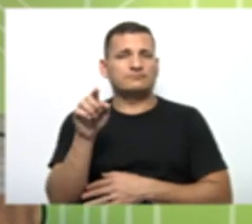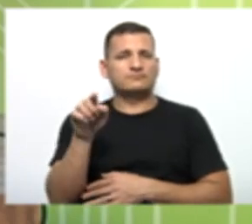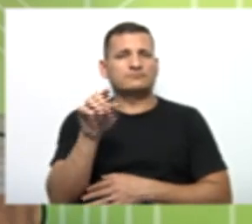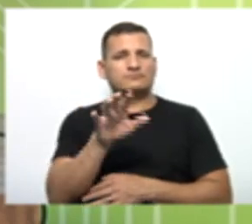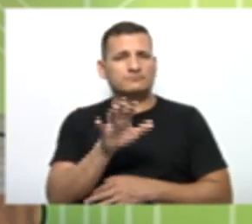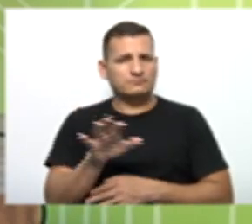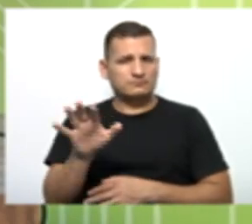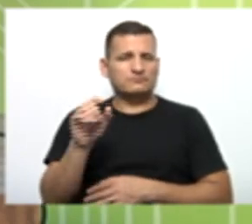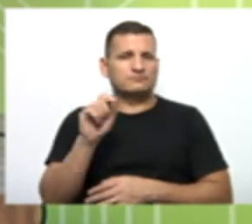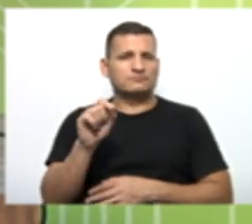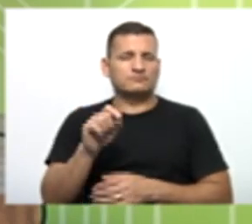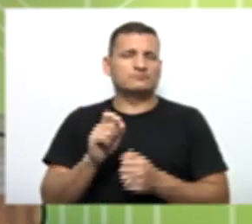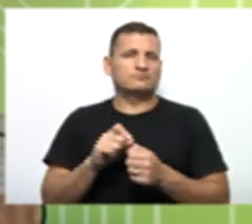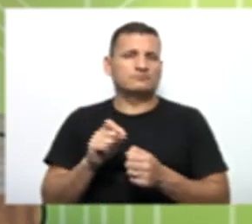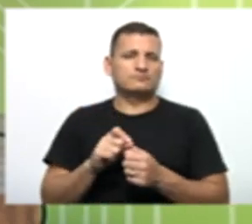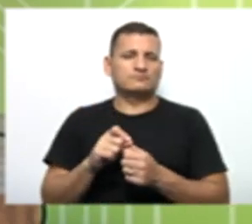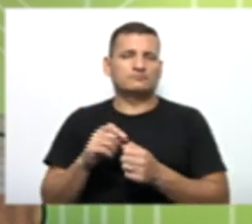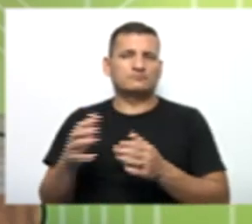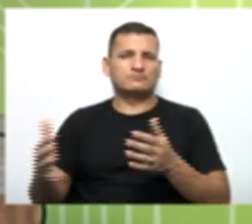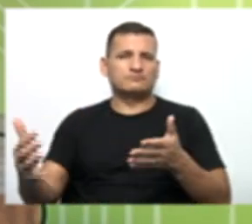fazer o levantamento